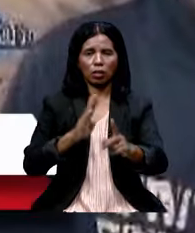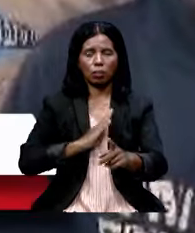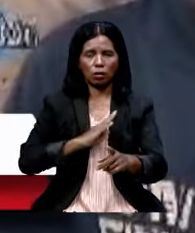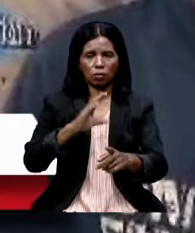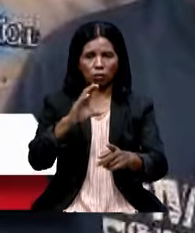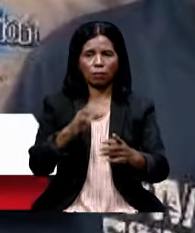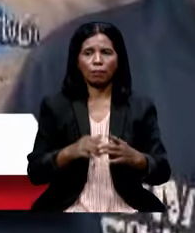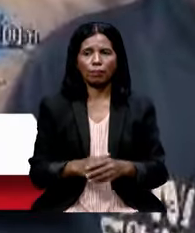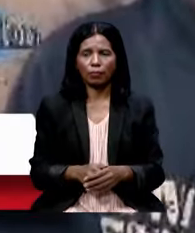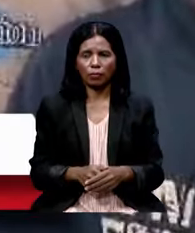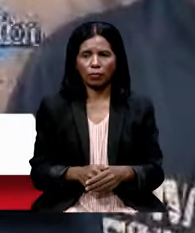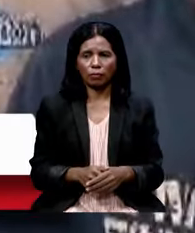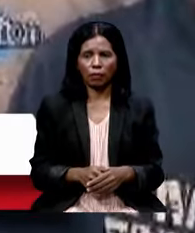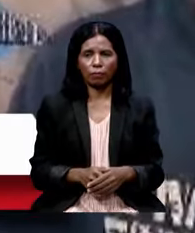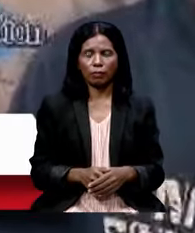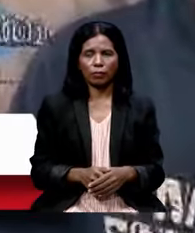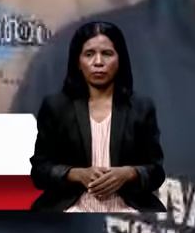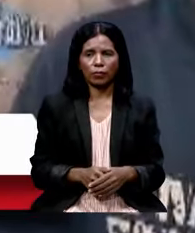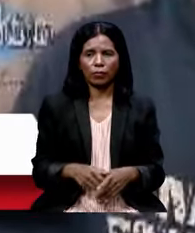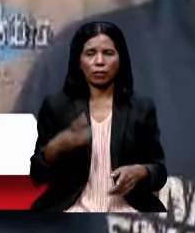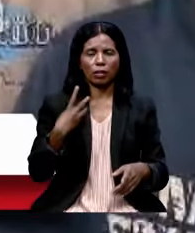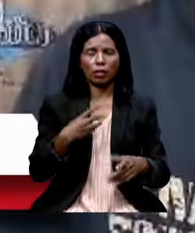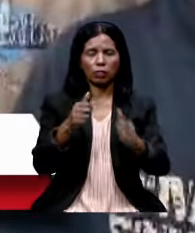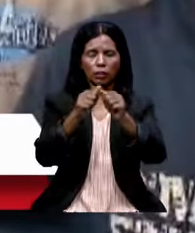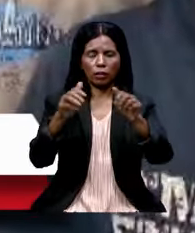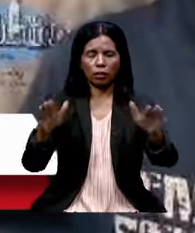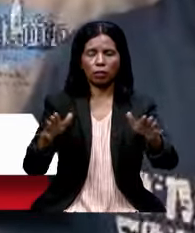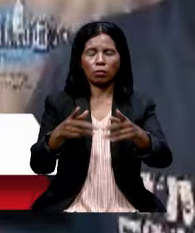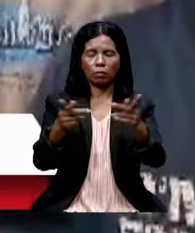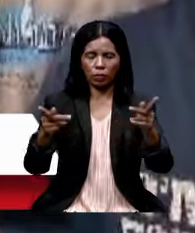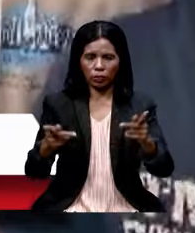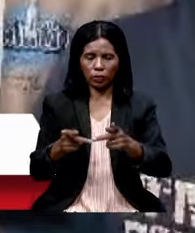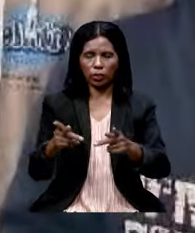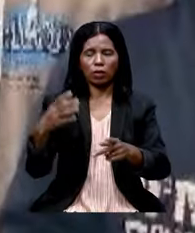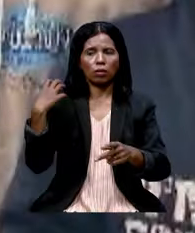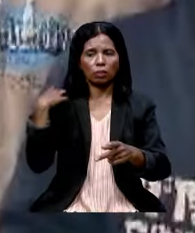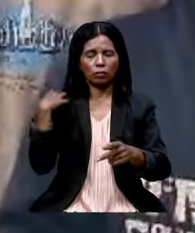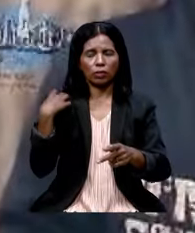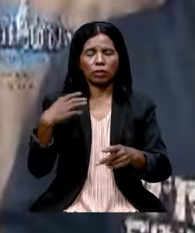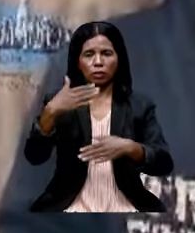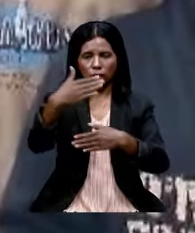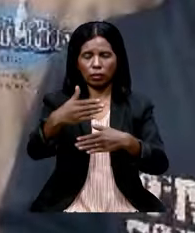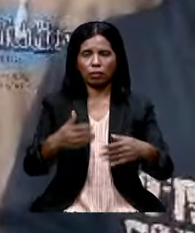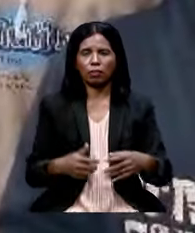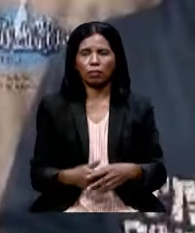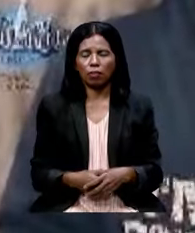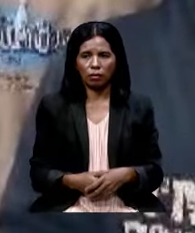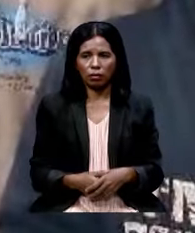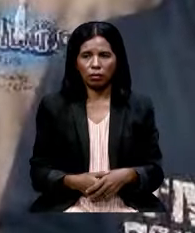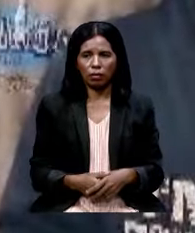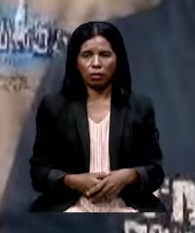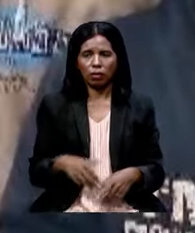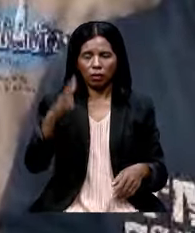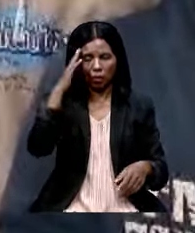parte nebe. Iha parte ya amsalor postu nina kantoroi o iha pozadanya. Kuni sema suspetu